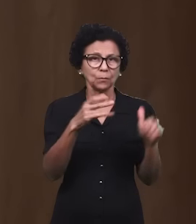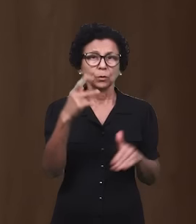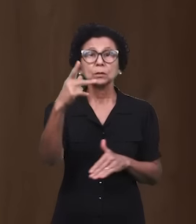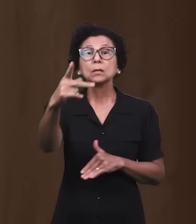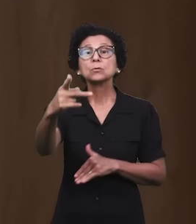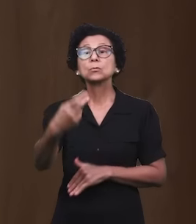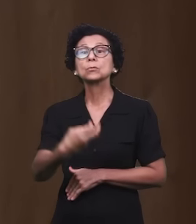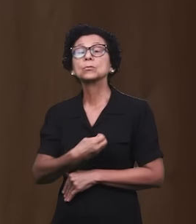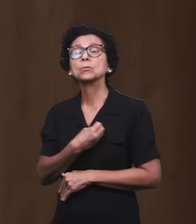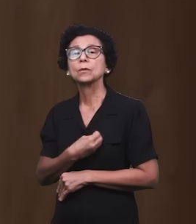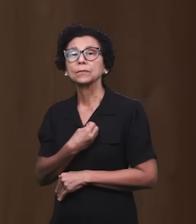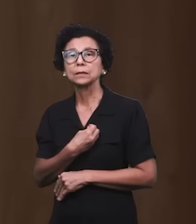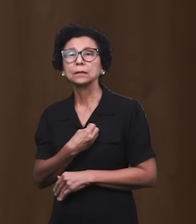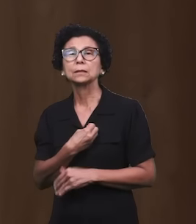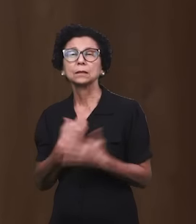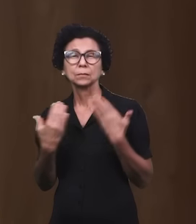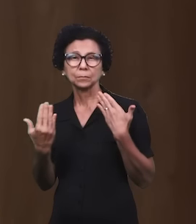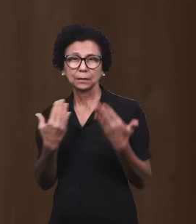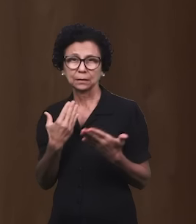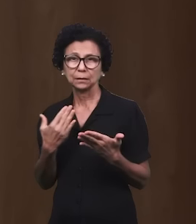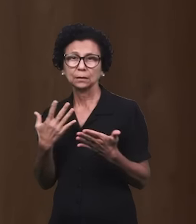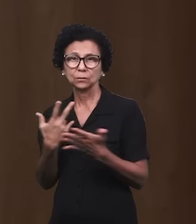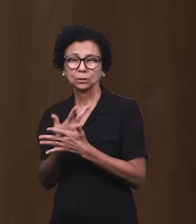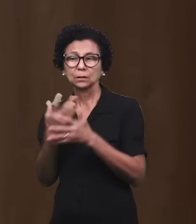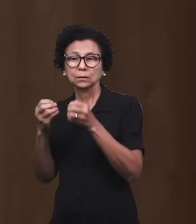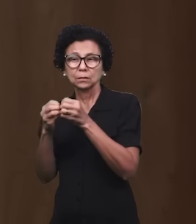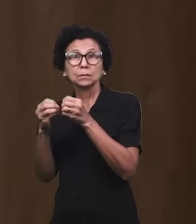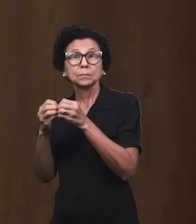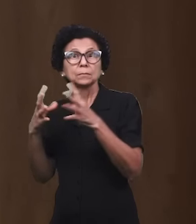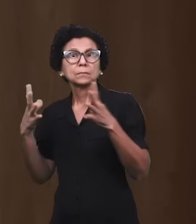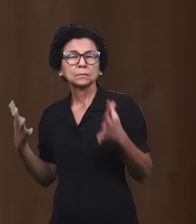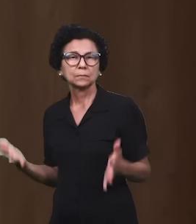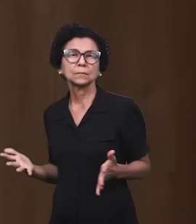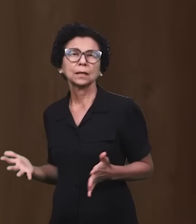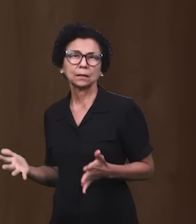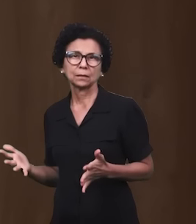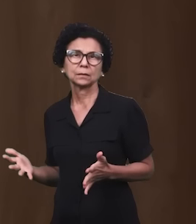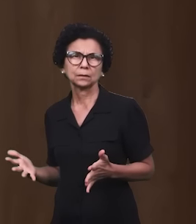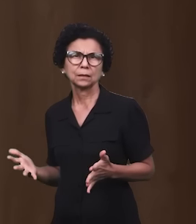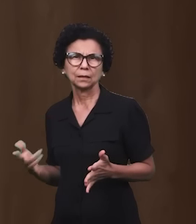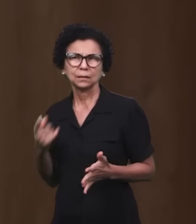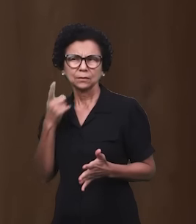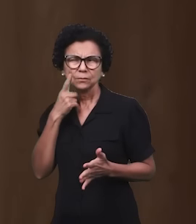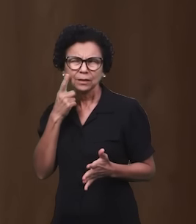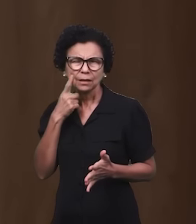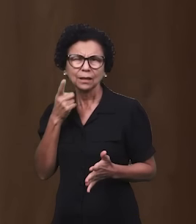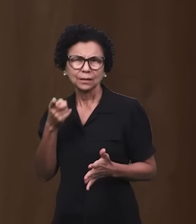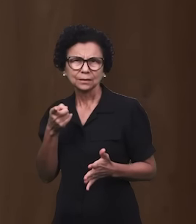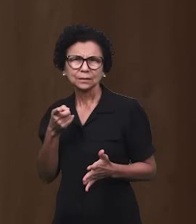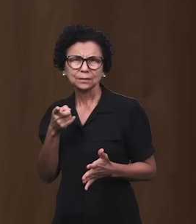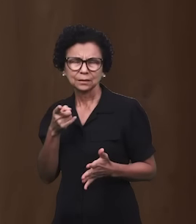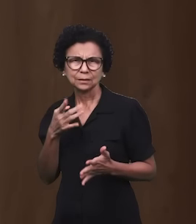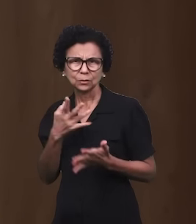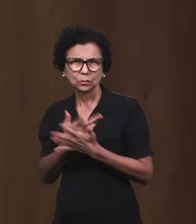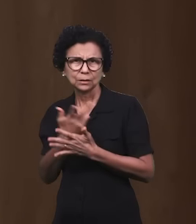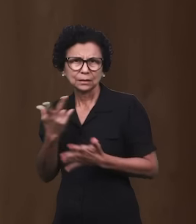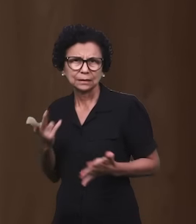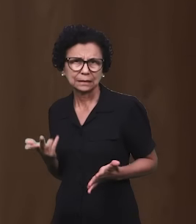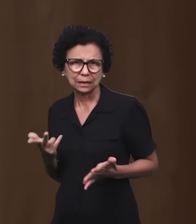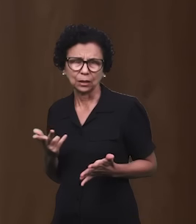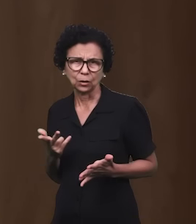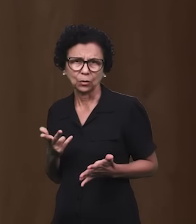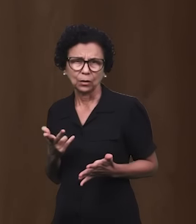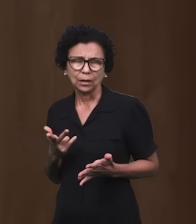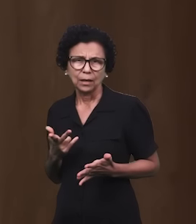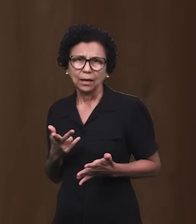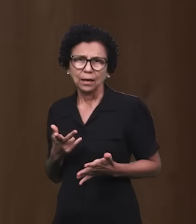Representa aquele que tem a sua bênção, mas se realmente houve milagre, então a vida da pessoa não é uma vida enganosa,